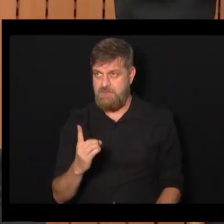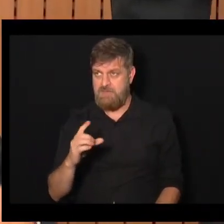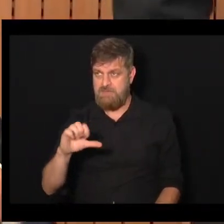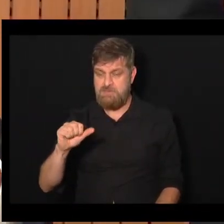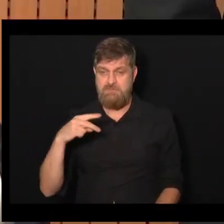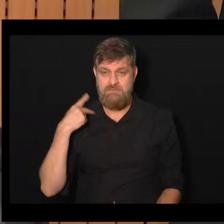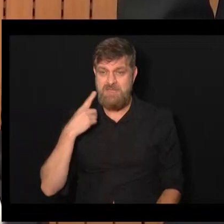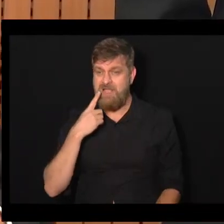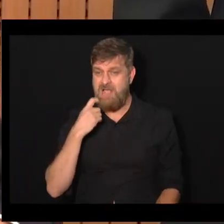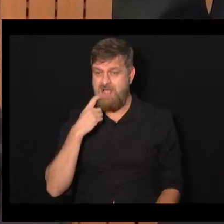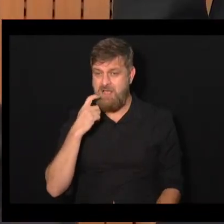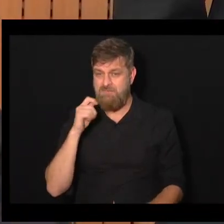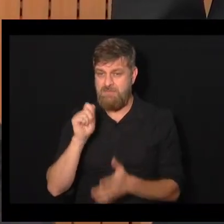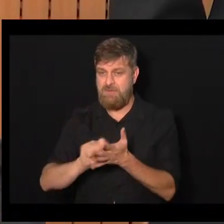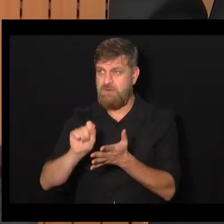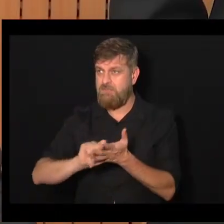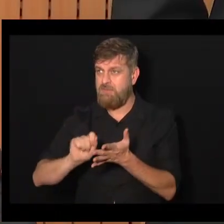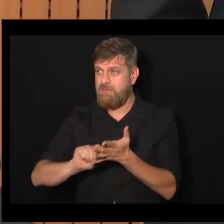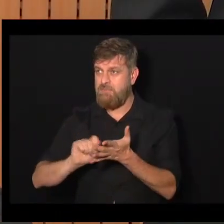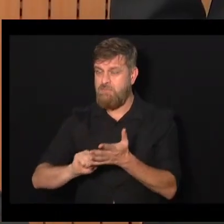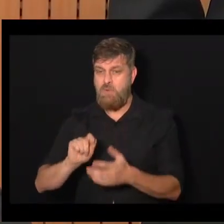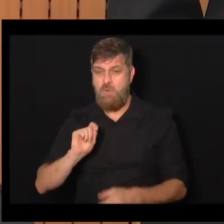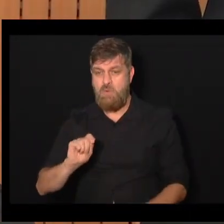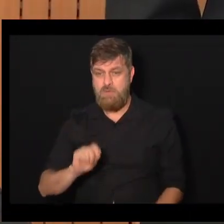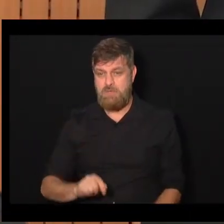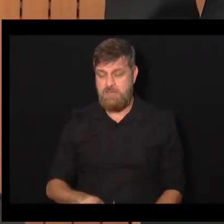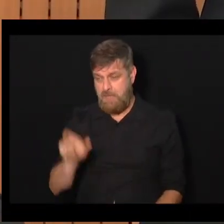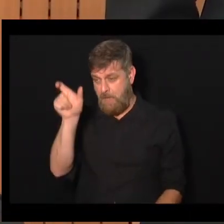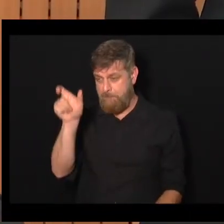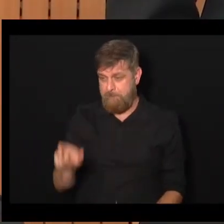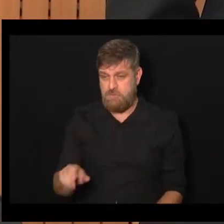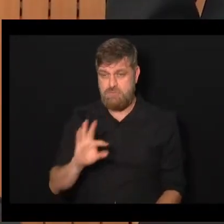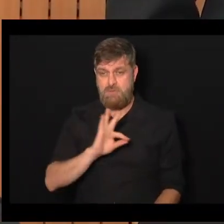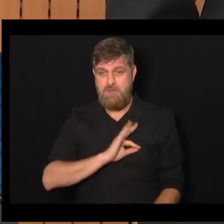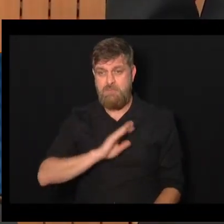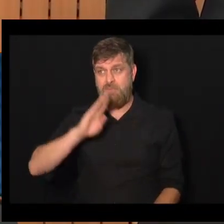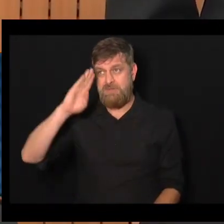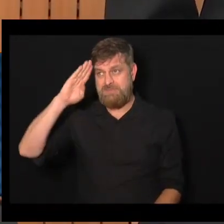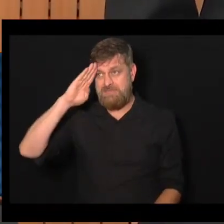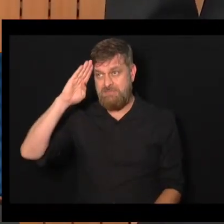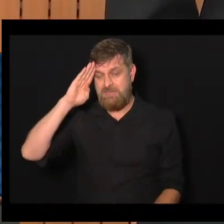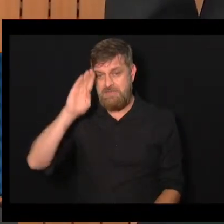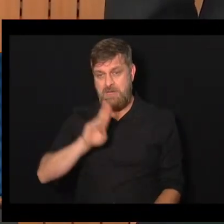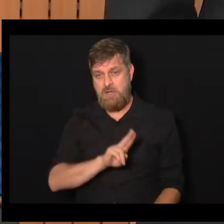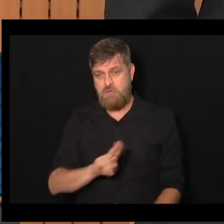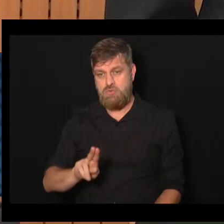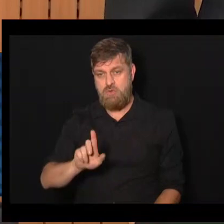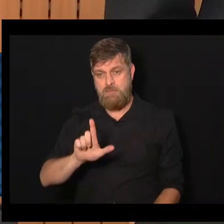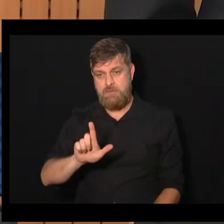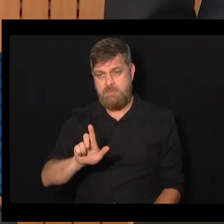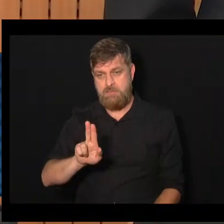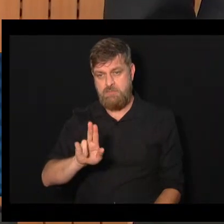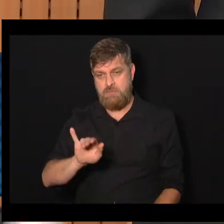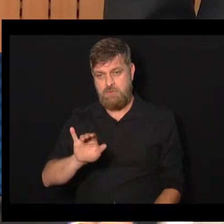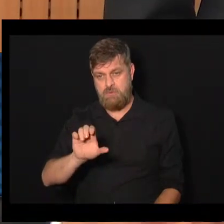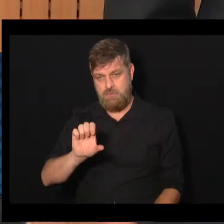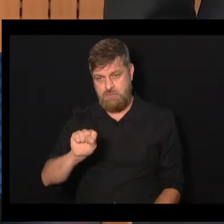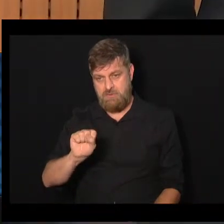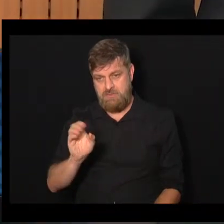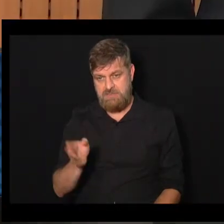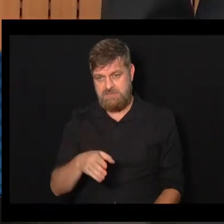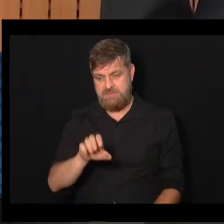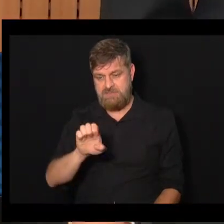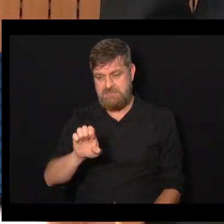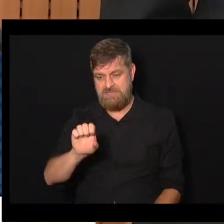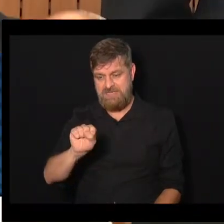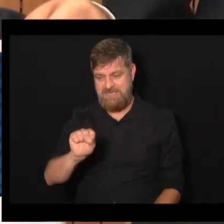senhor vereador Gilberto Vermelho, que concede título cidadão emérito ao cabo da Polícia Militar Luiz Fernando Estevão. Parecer